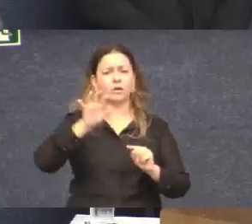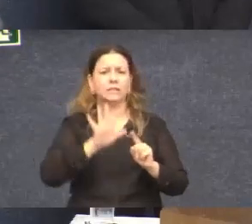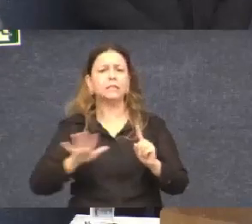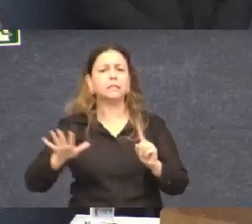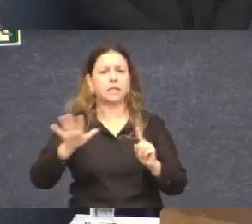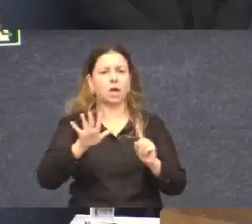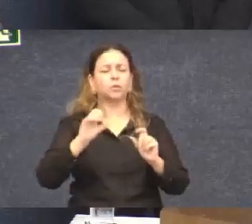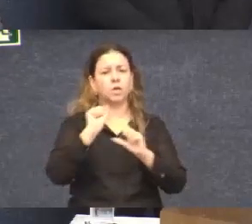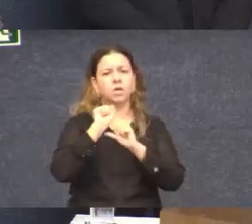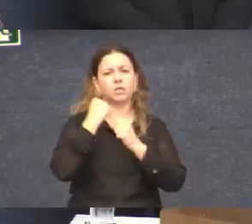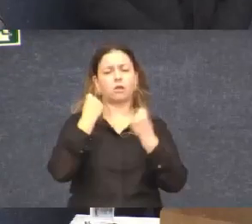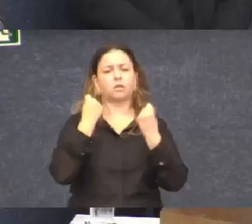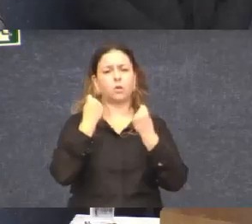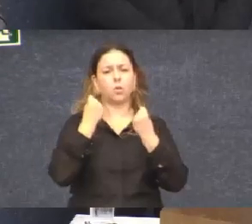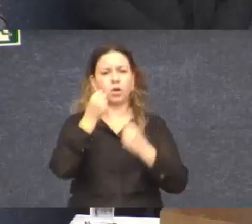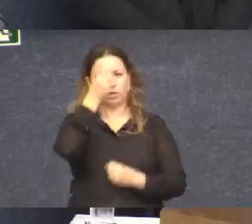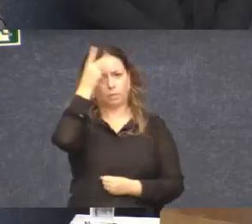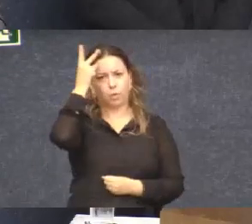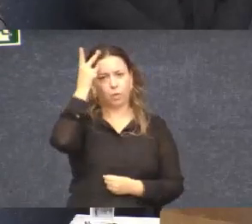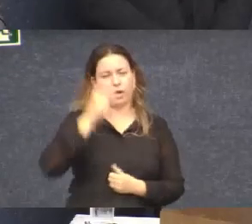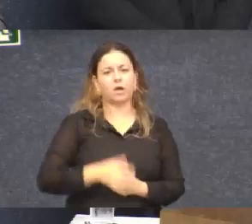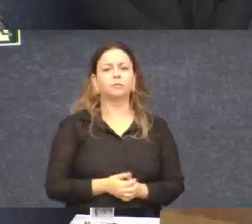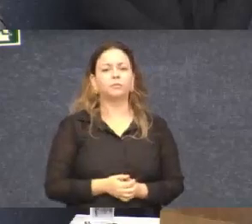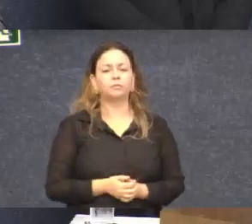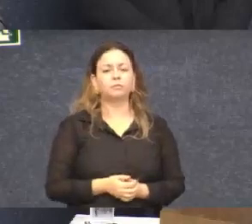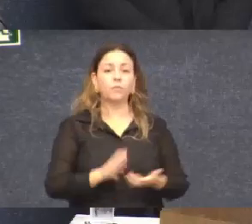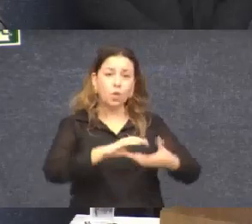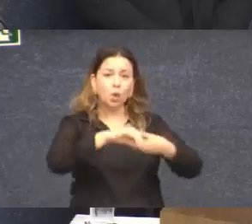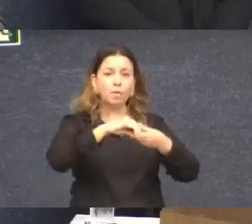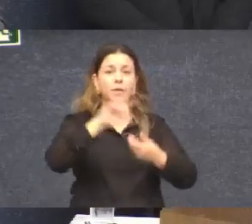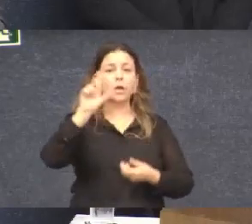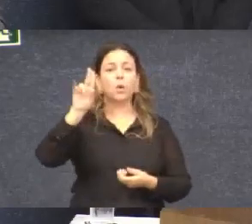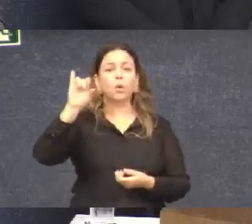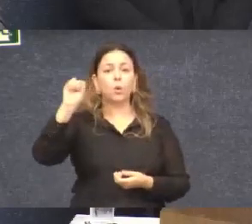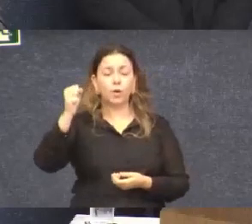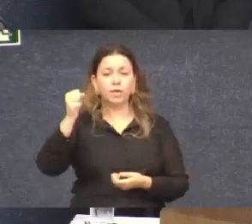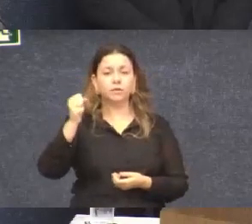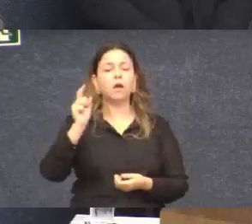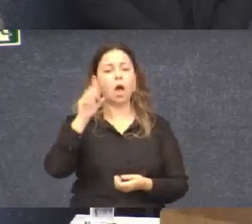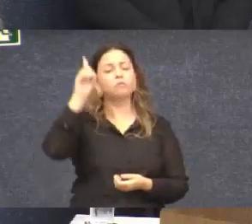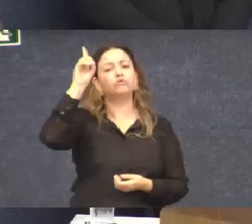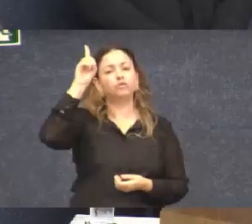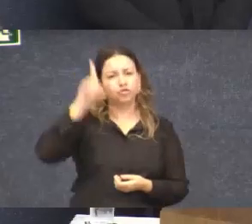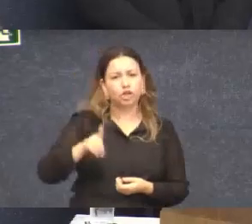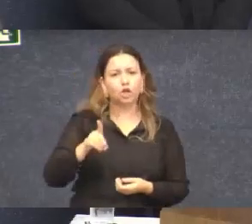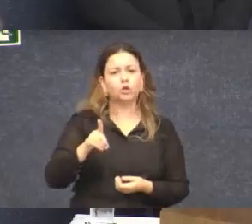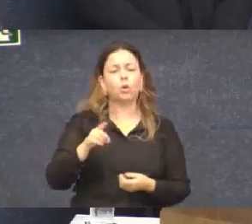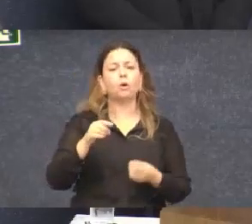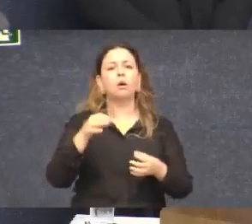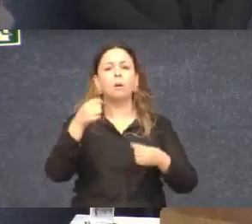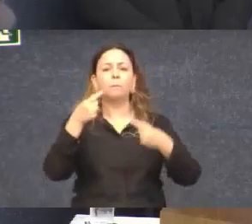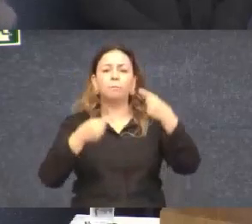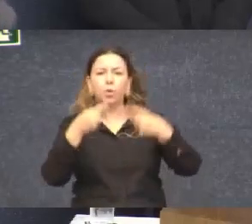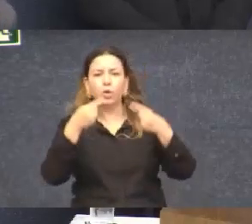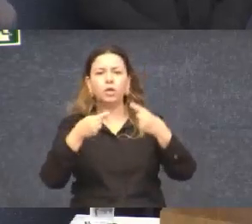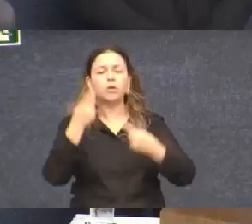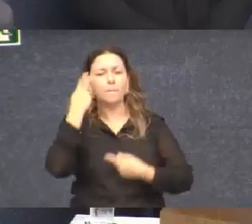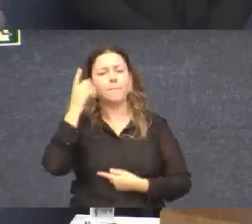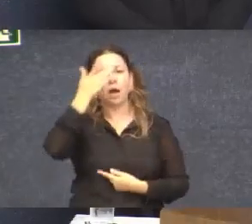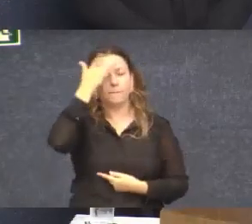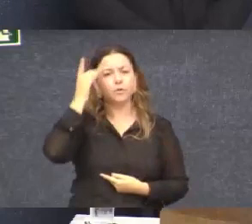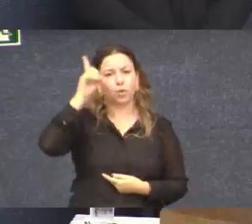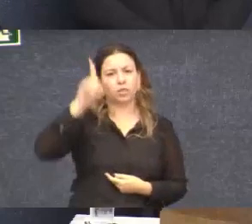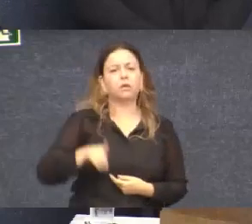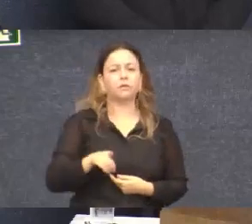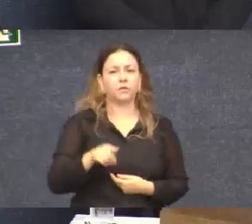Militar. Nós somos exemplo em segurança. Quero cumprimentar o Luiz Henrique, diretor de Política para as Pessoas com Deficiência, de Belo Horizonte,